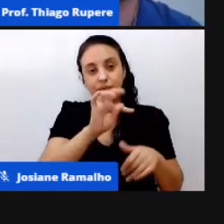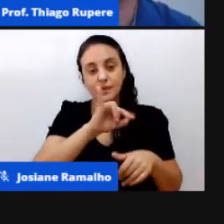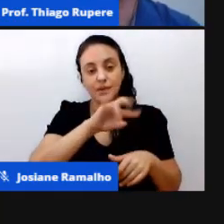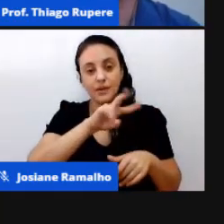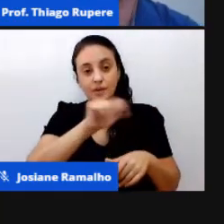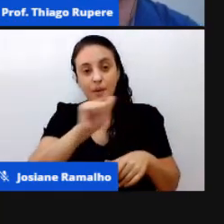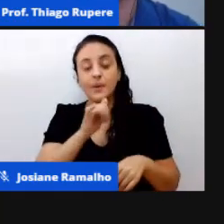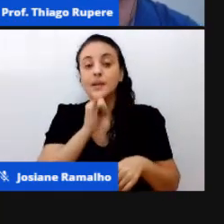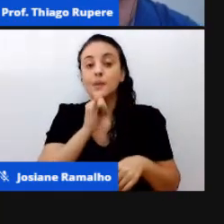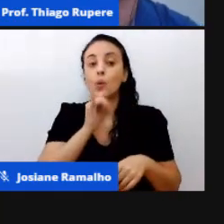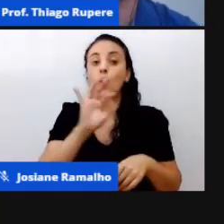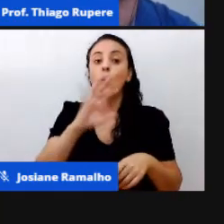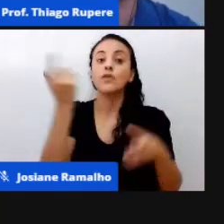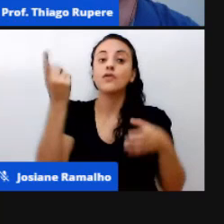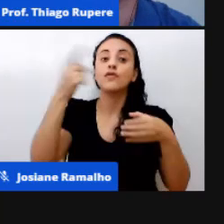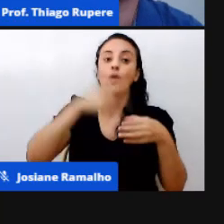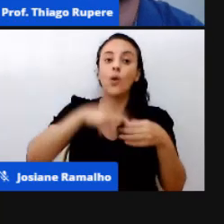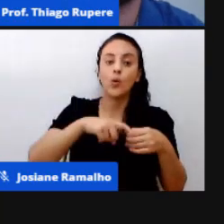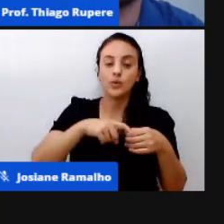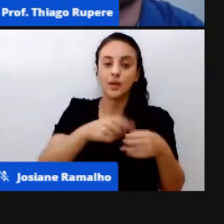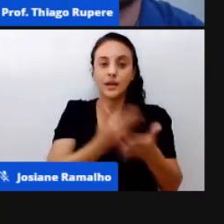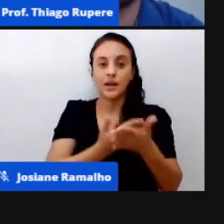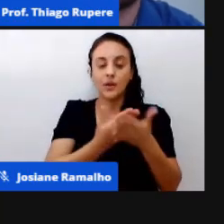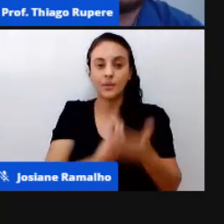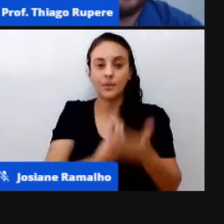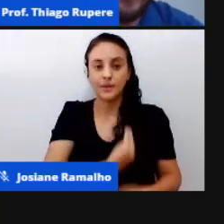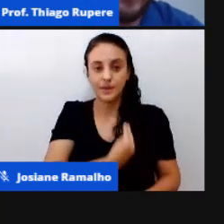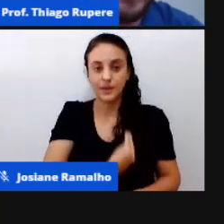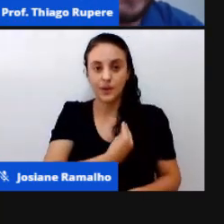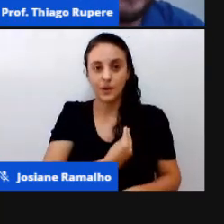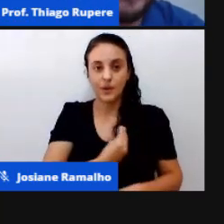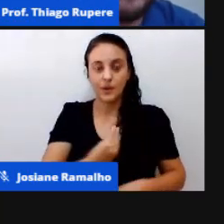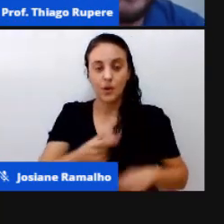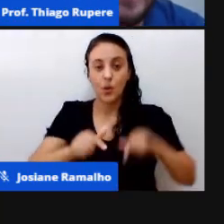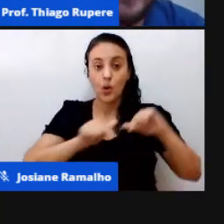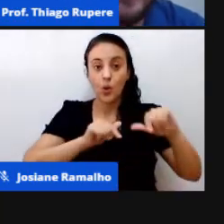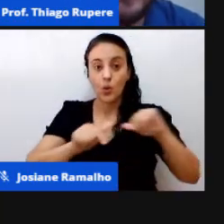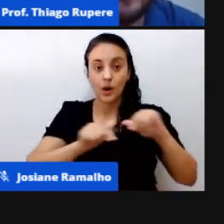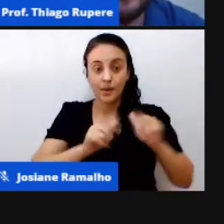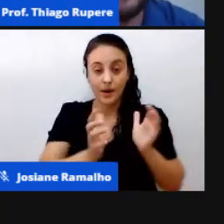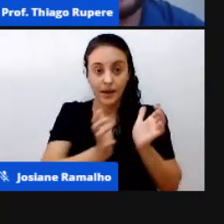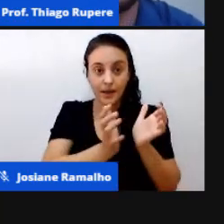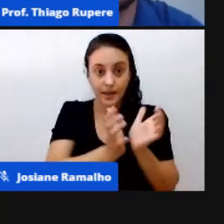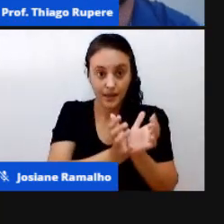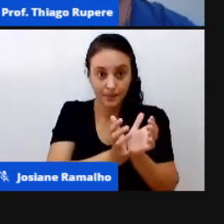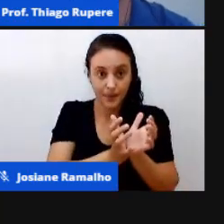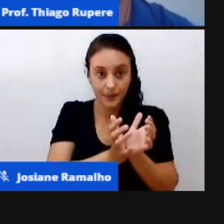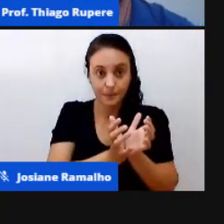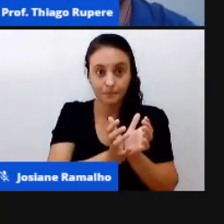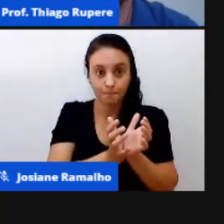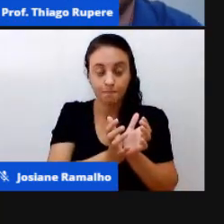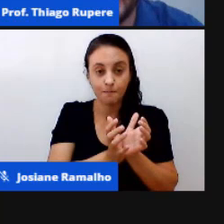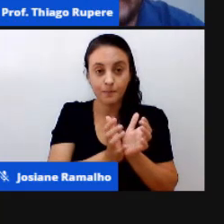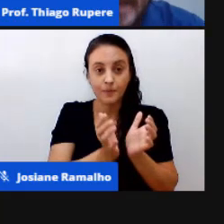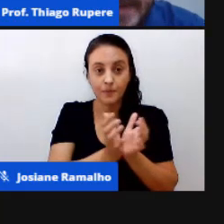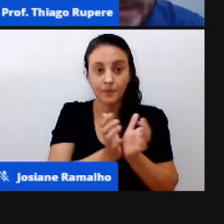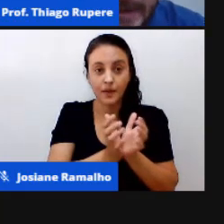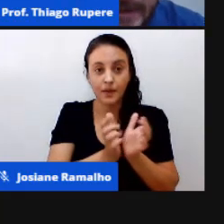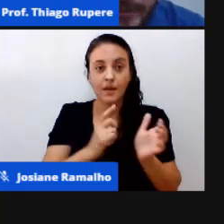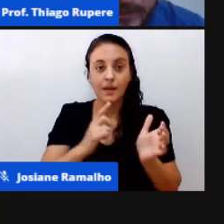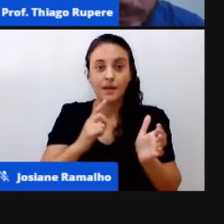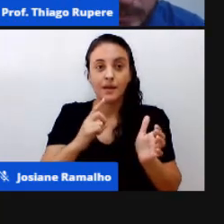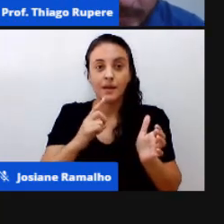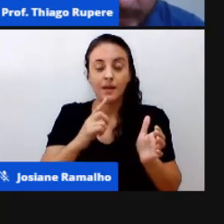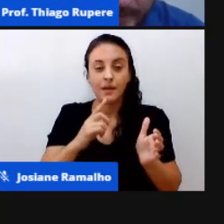da pandemia, o trabalho em equipe ele vai ser, sempre foi, né, mas dentro das metodologias ativas ele tem um papel também